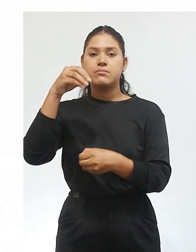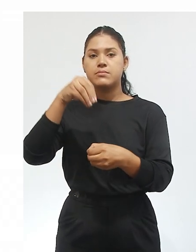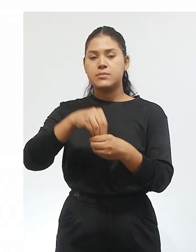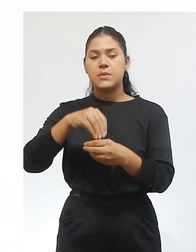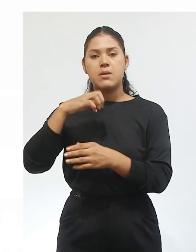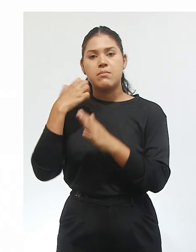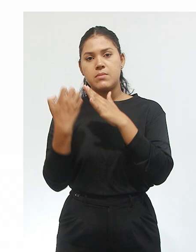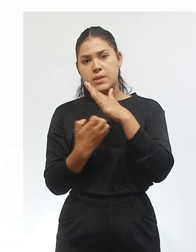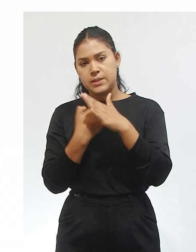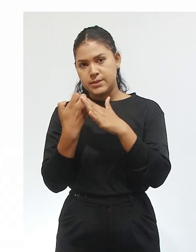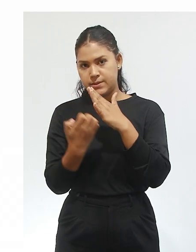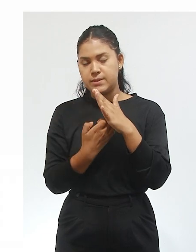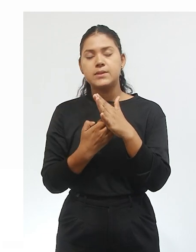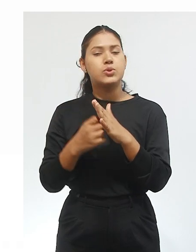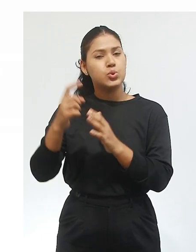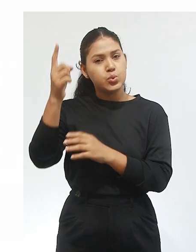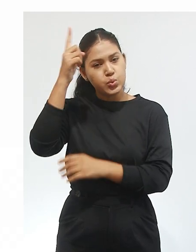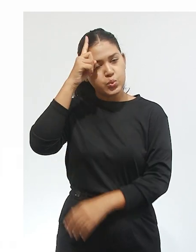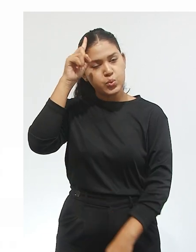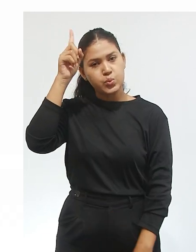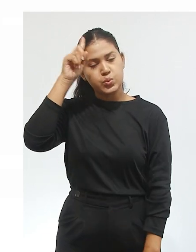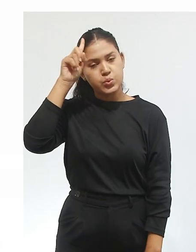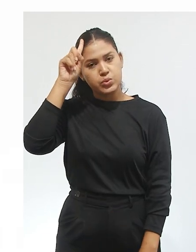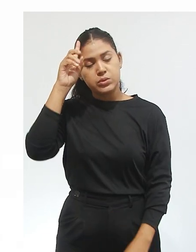falei, devem